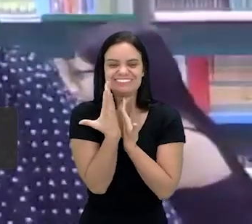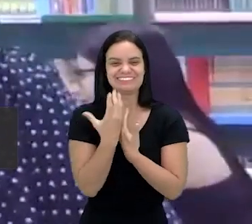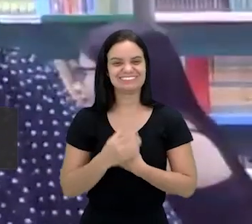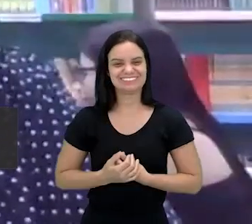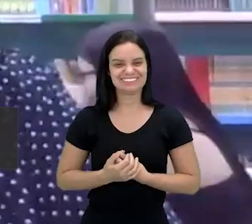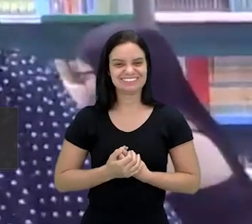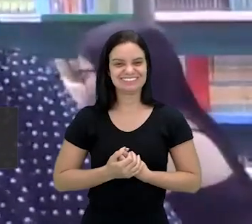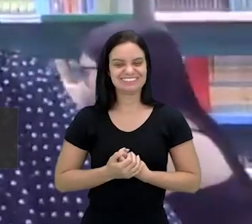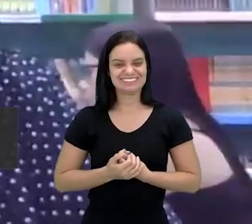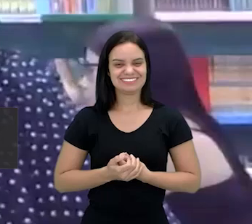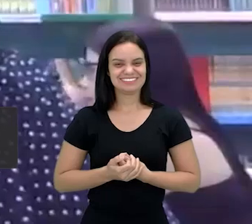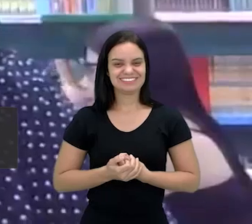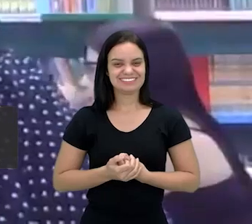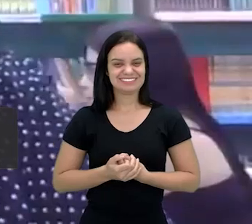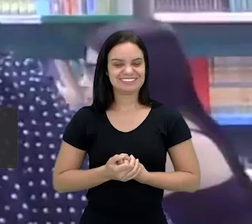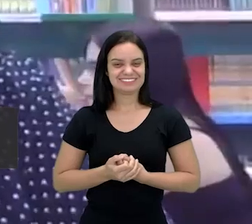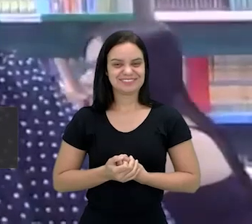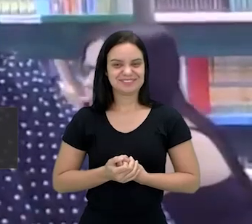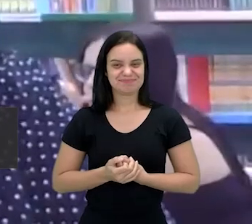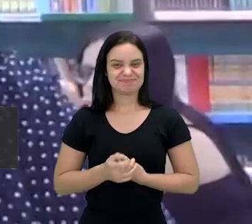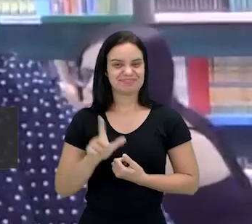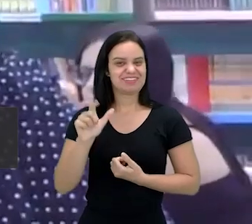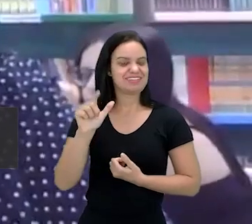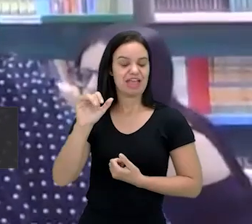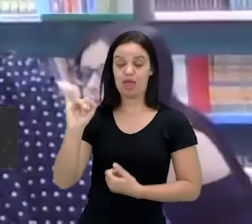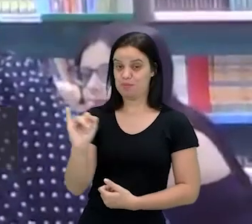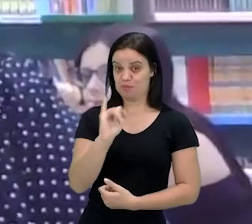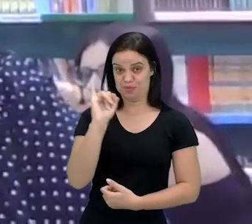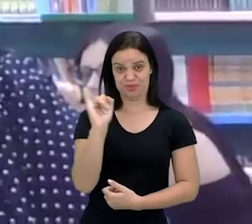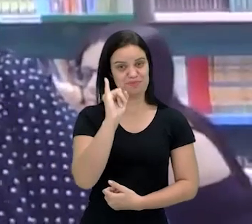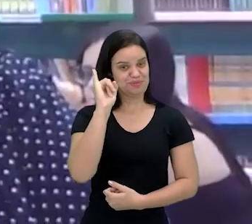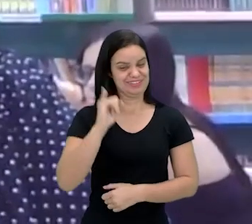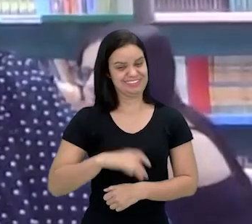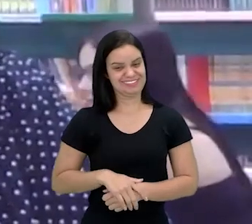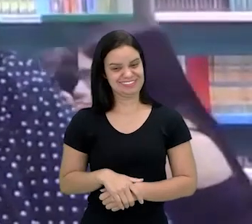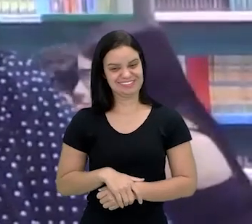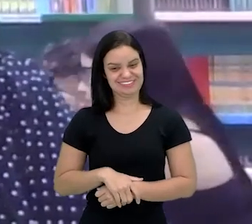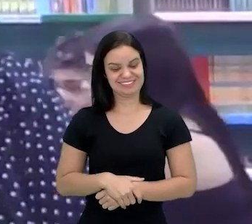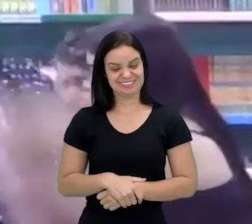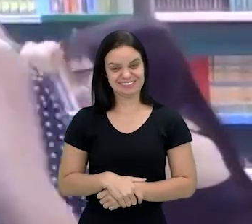que honra. É muito importante.